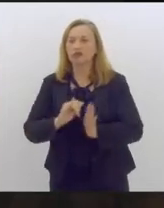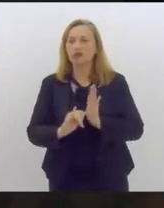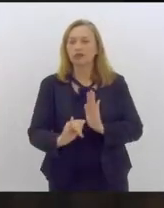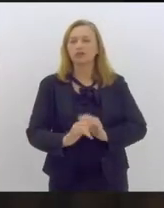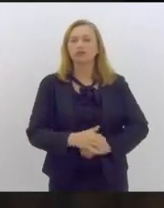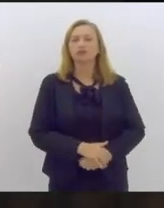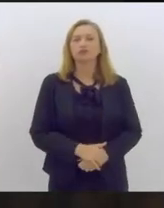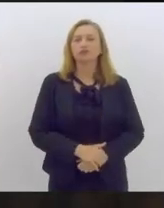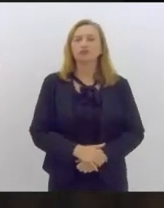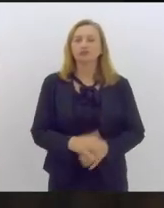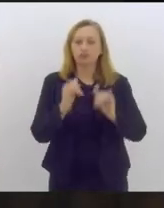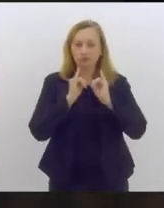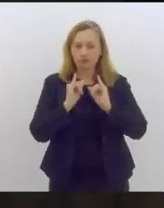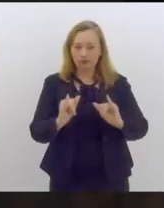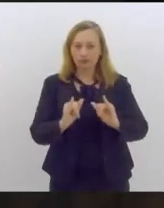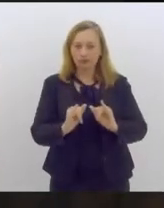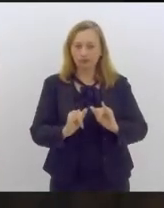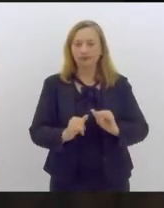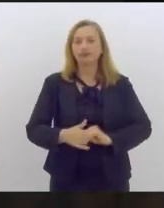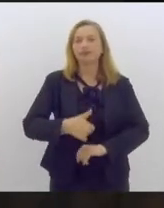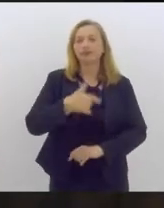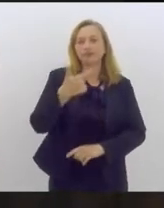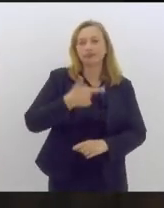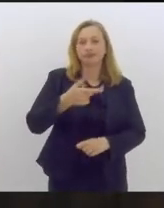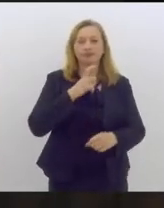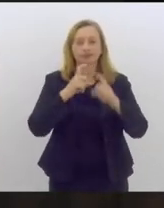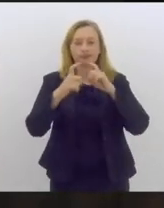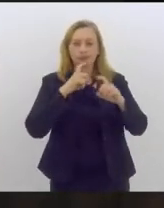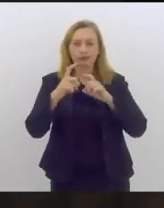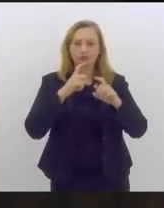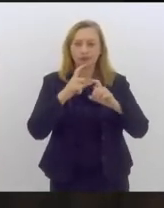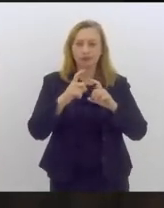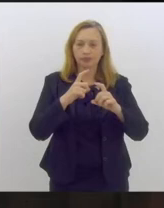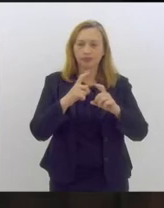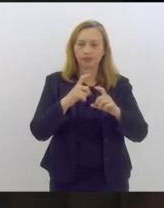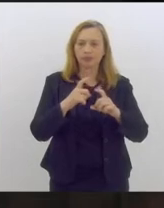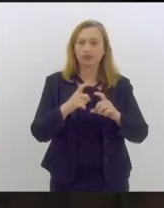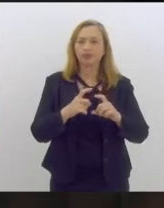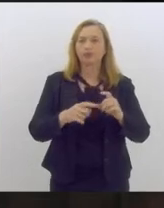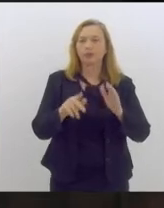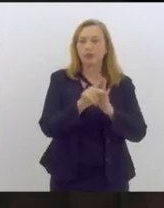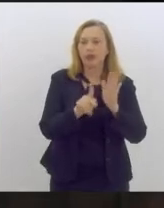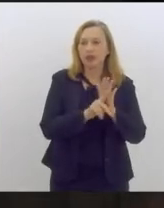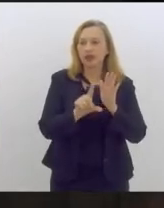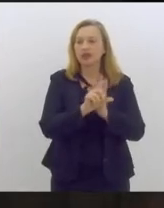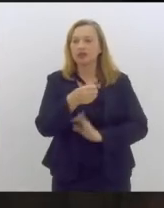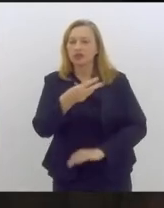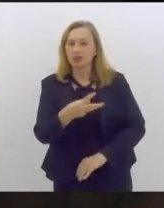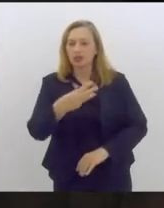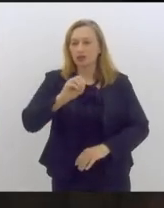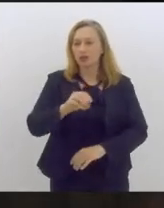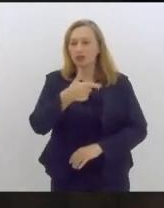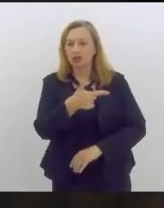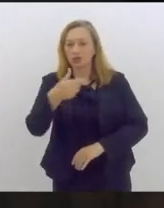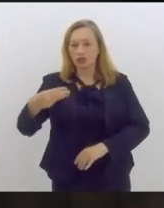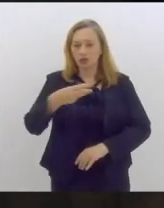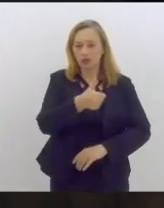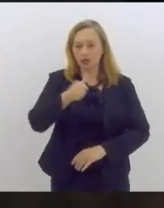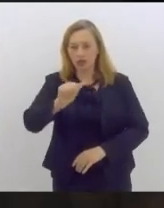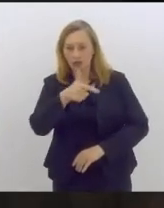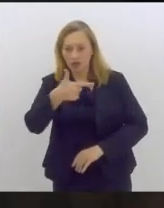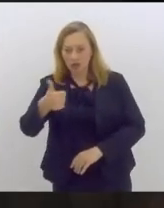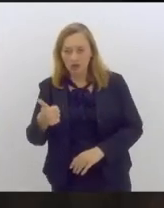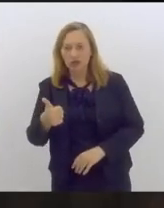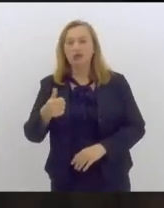autógrafo anuncio em tramitação ordinária em segunda discussão redação do vencido projeto de lei 3881 ad21 de